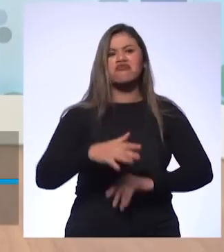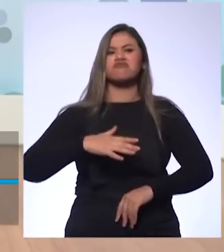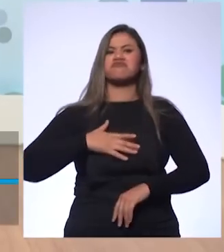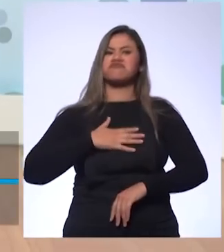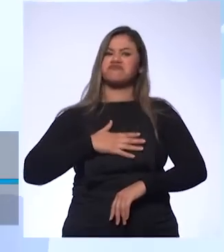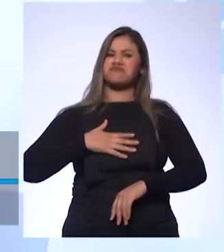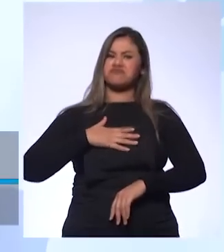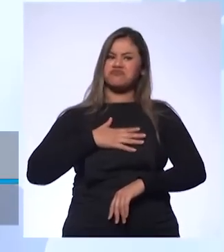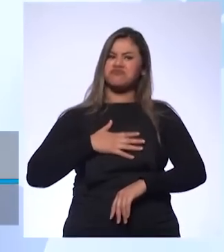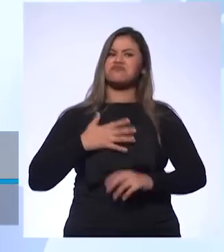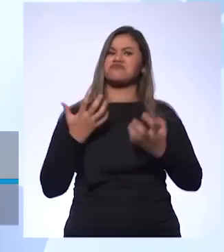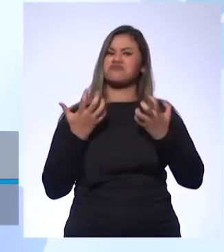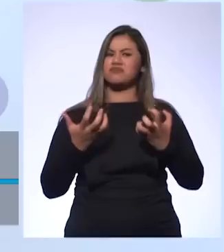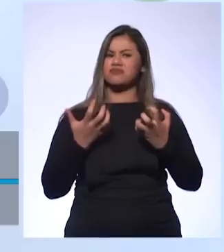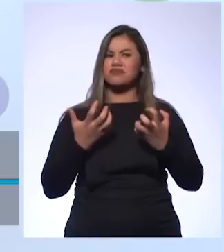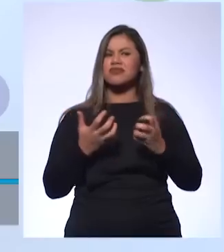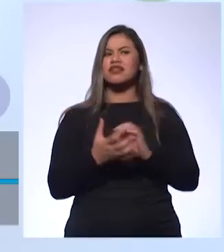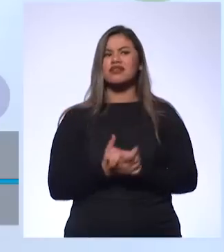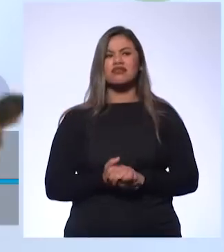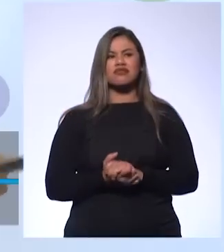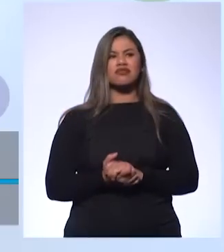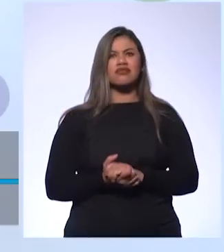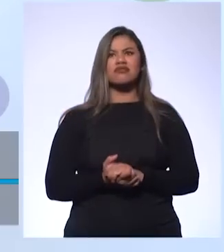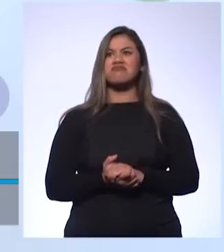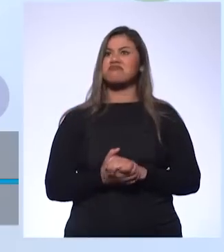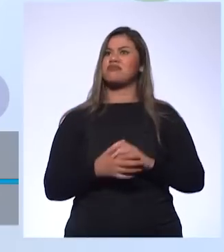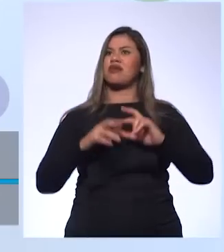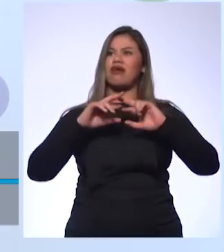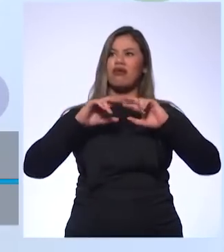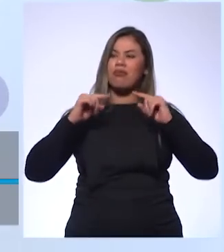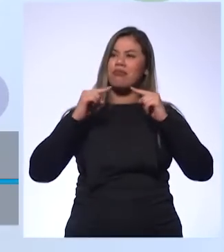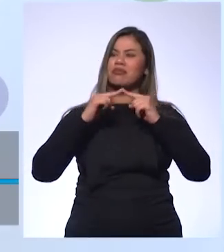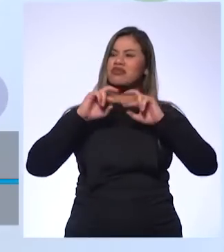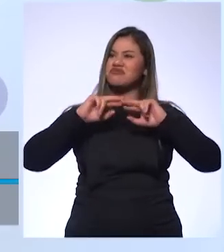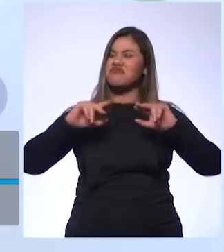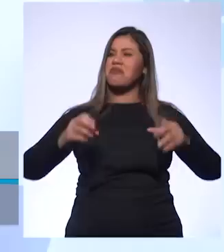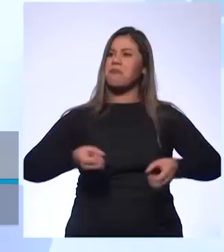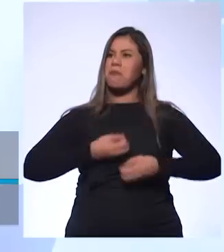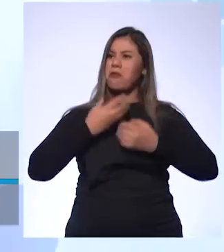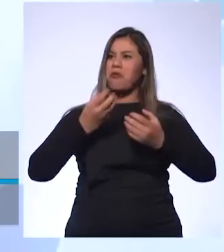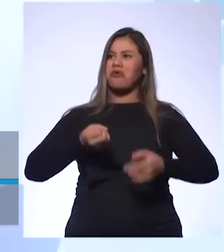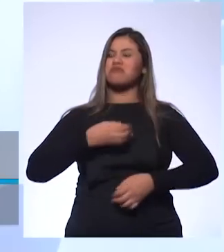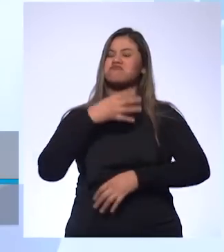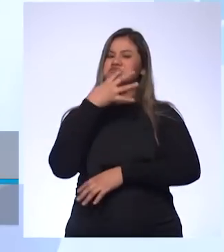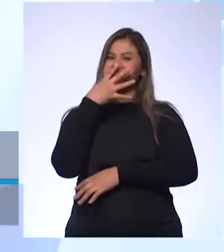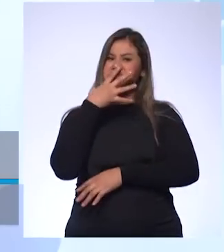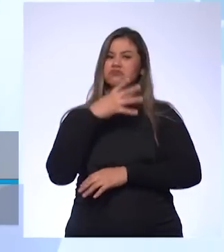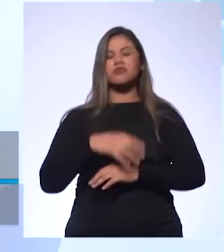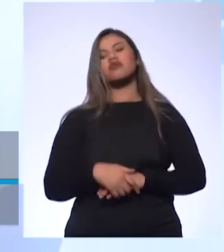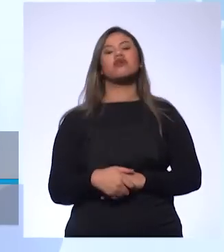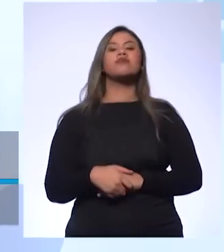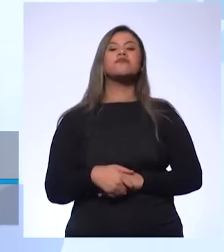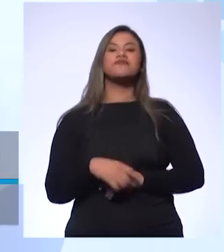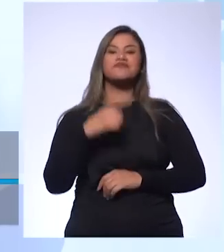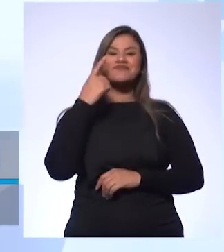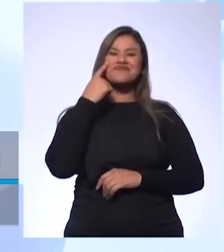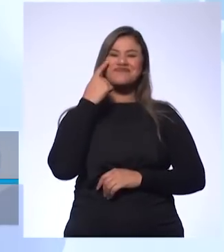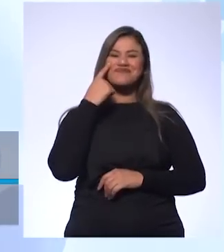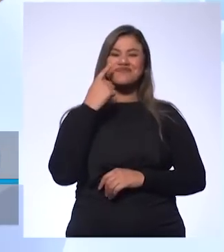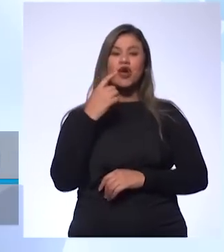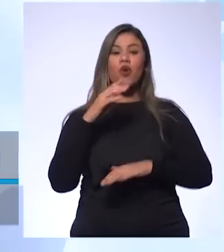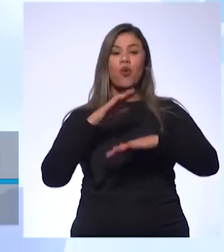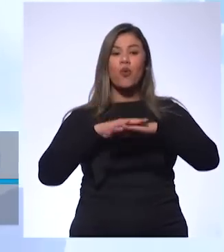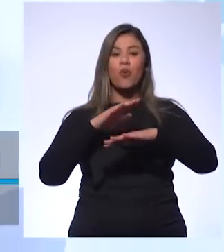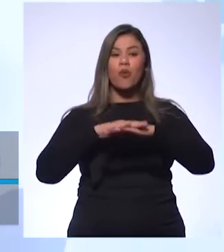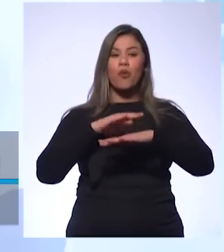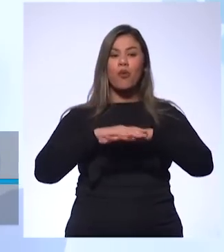Pro Mônica, Nossa, dá para conversar com vários poemas, que legal. o homem, ele criou o seu espaço, É. mas para atender